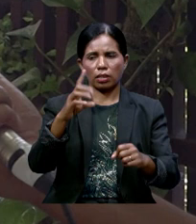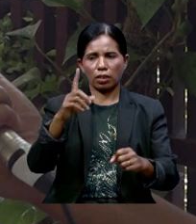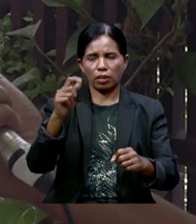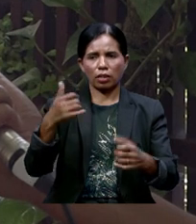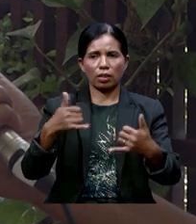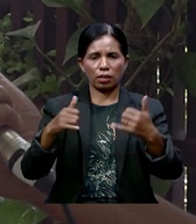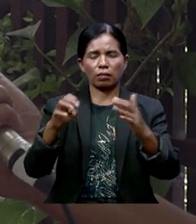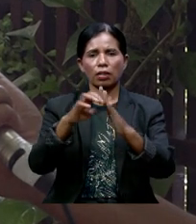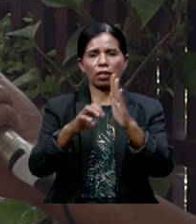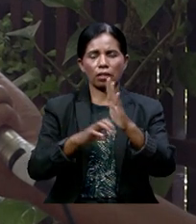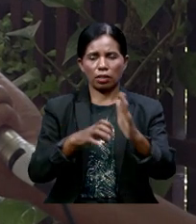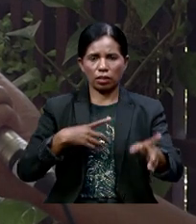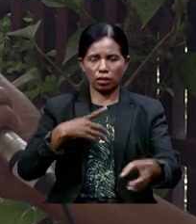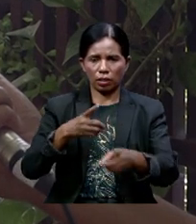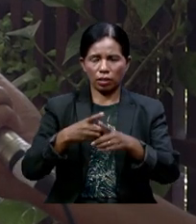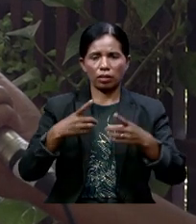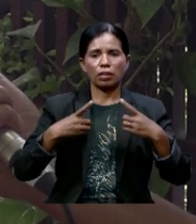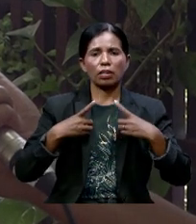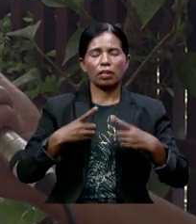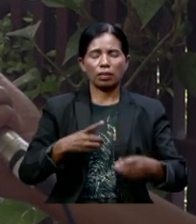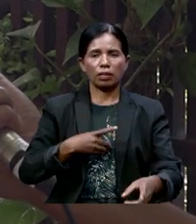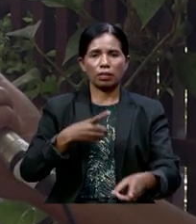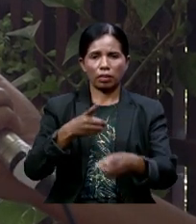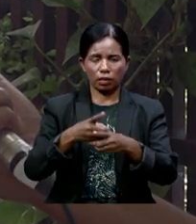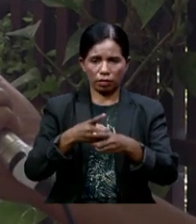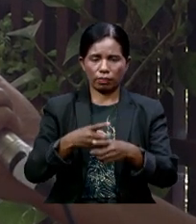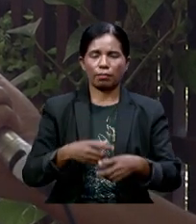o estado de direito democrático e a situação dança da